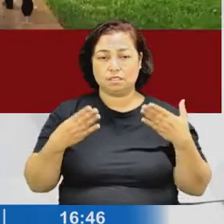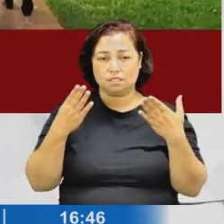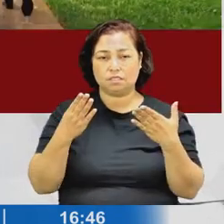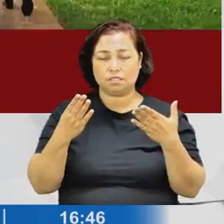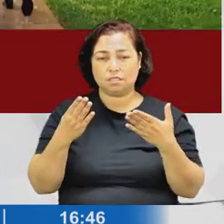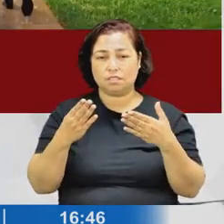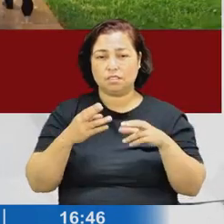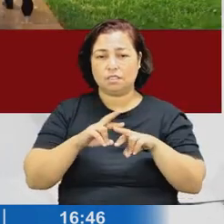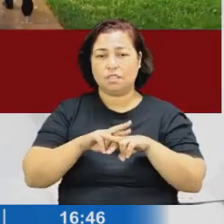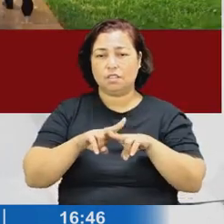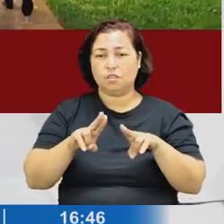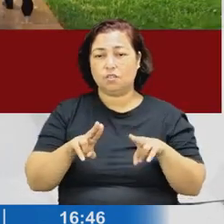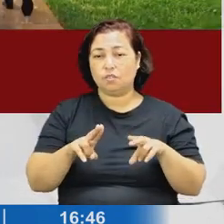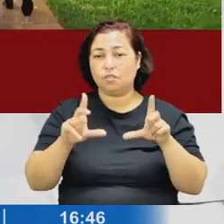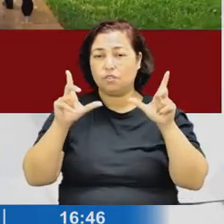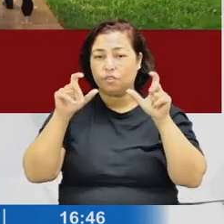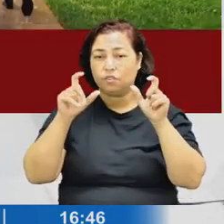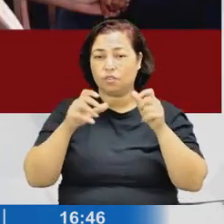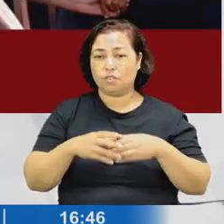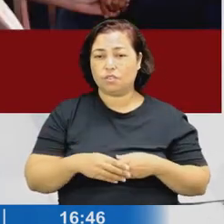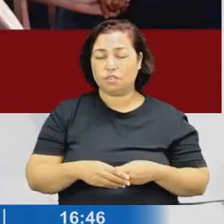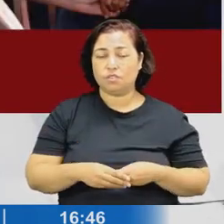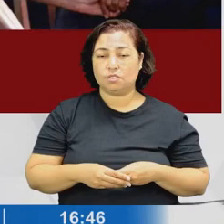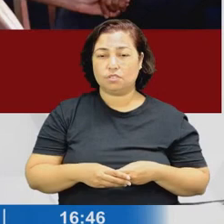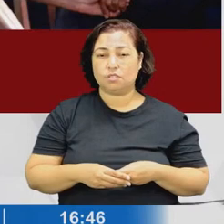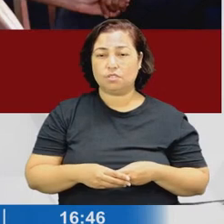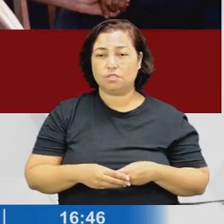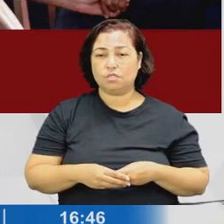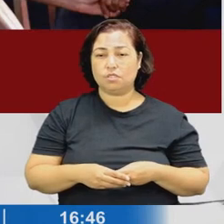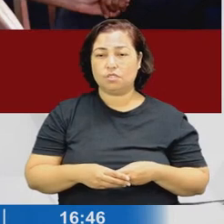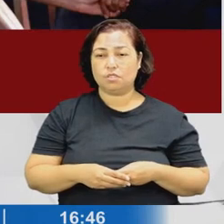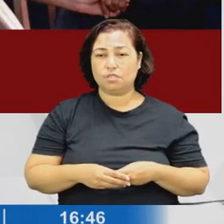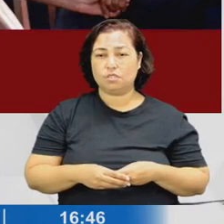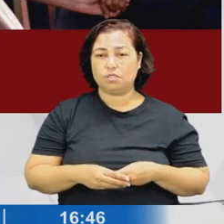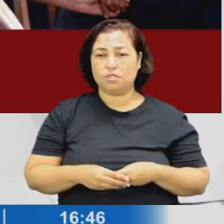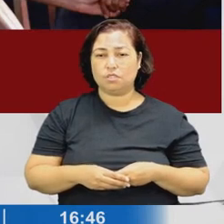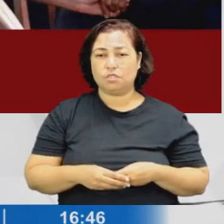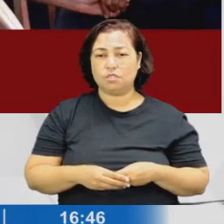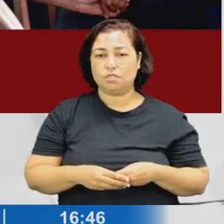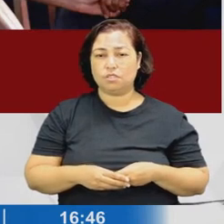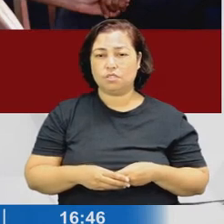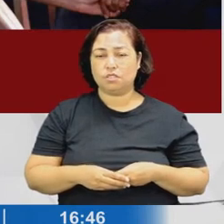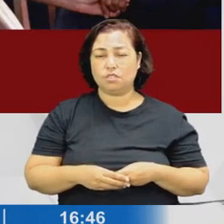uma reza protegendo as mulheres da chuva o formal